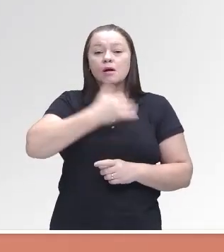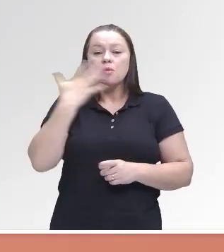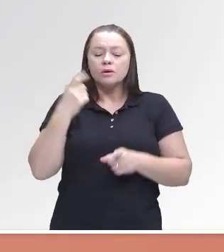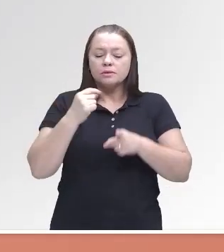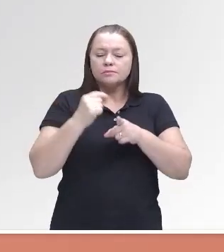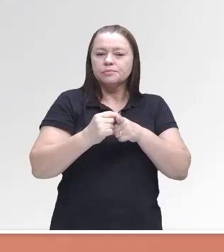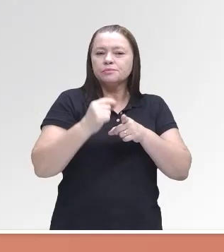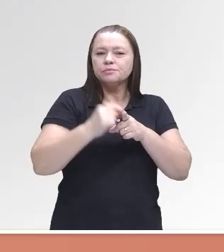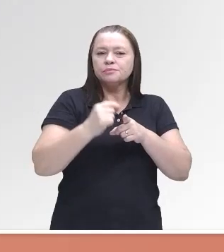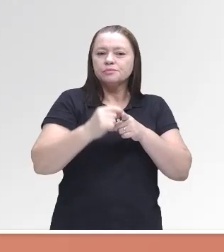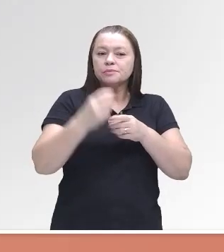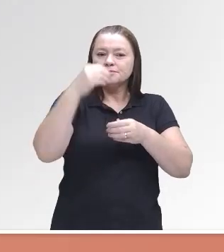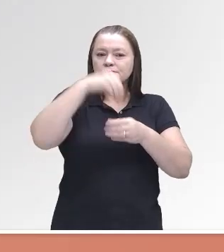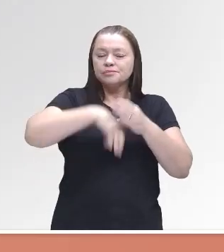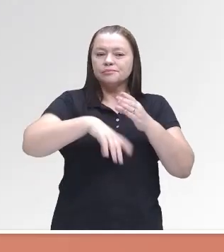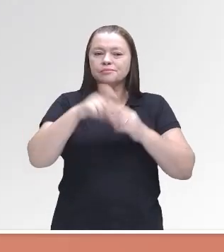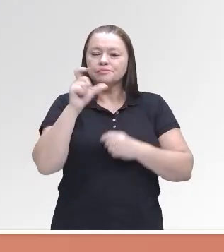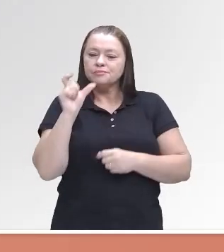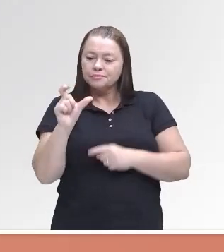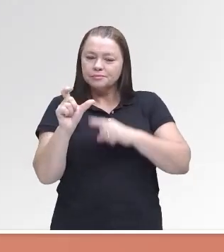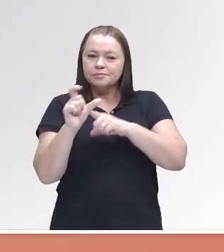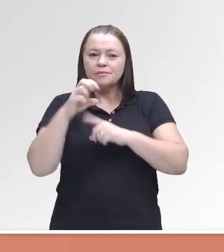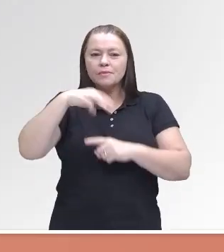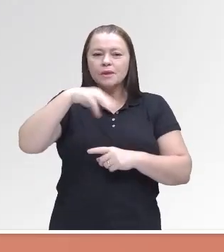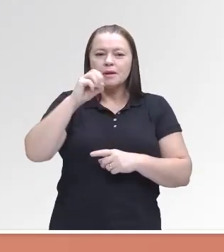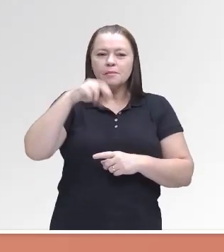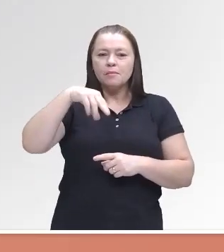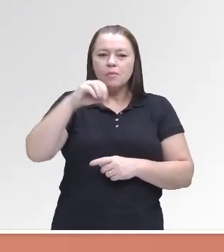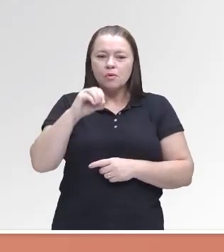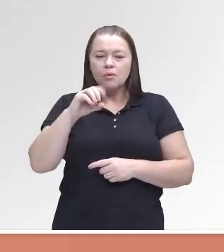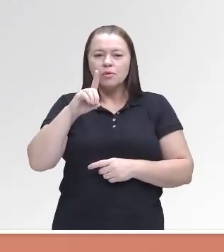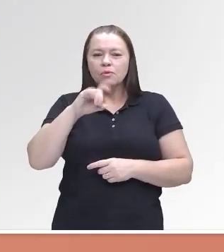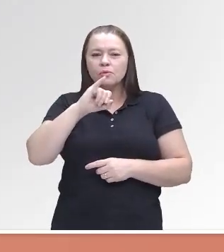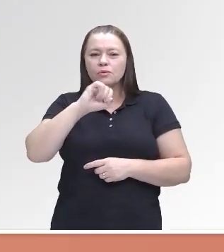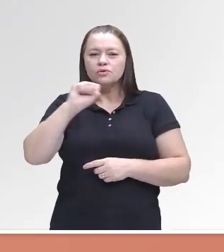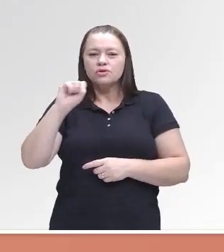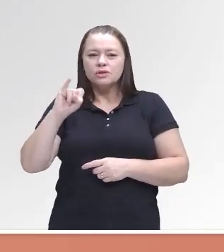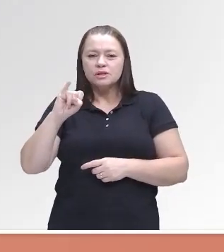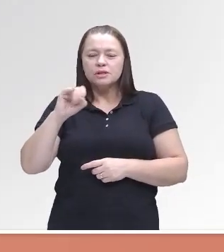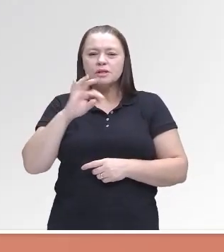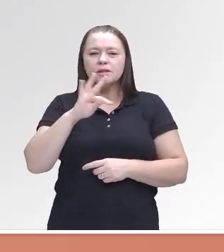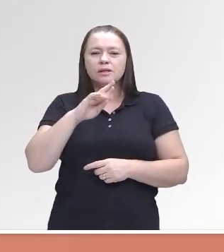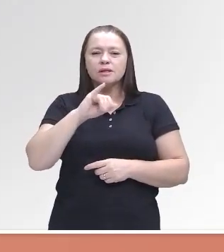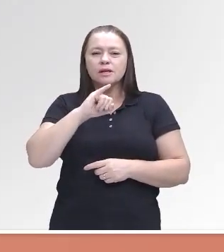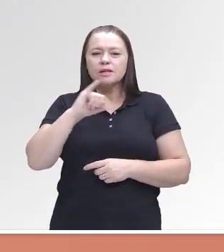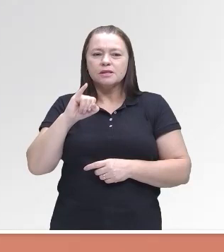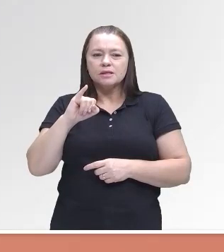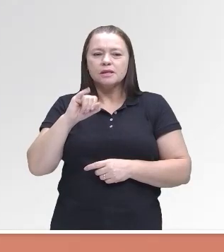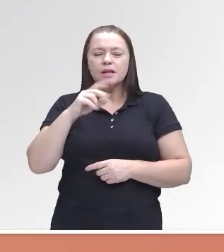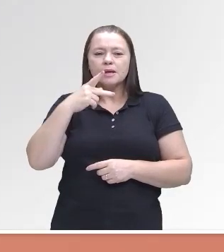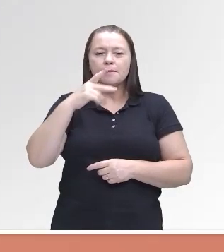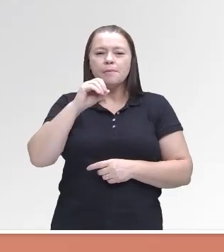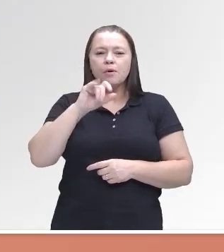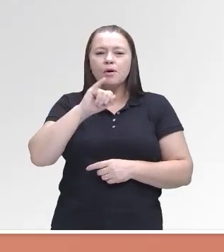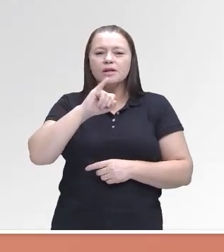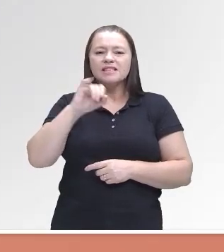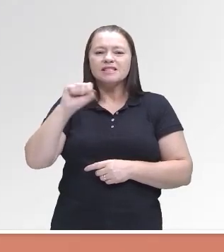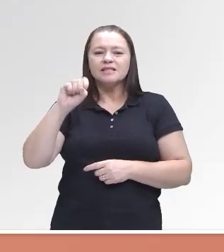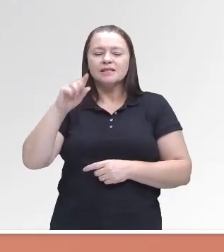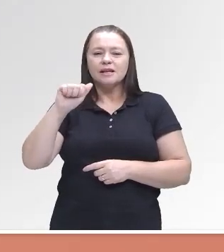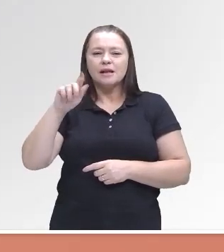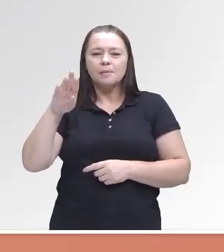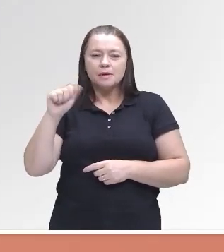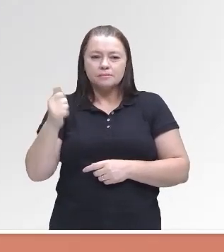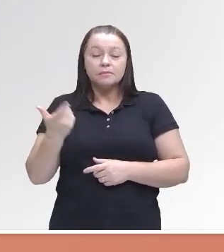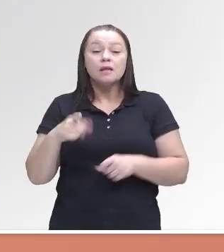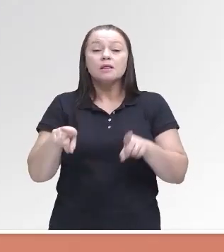de sílabas das palavras. Monossílabas, dissílabas, trissílabas e polissílabas.